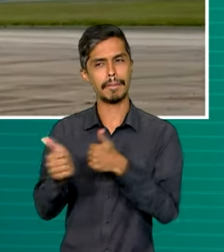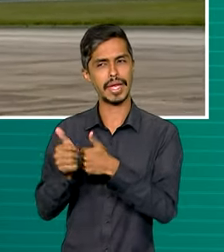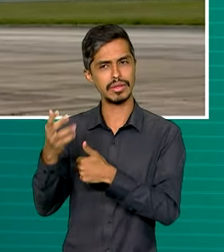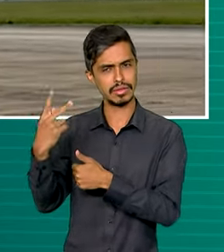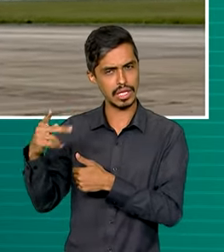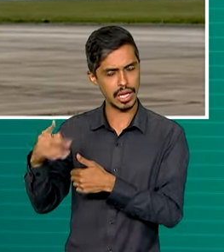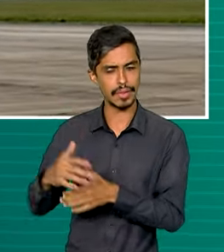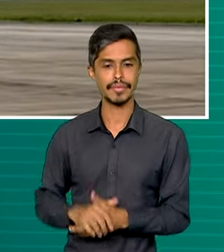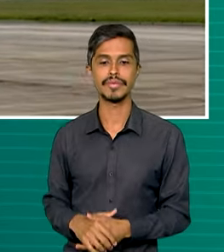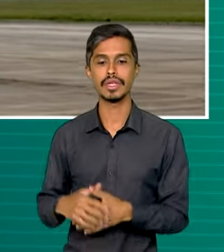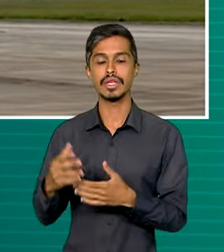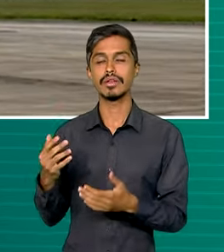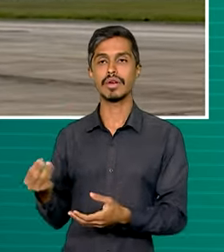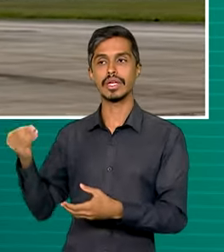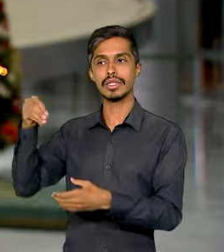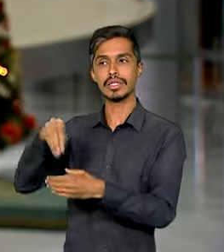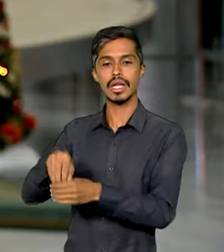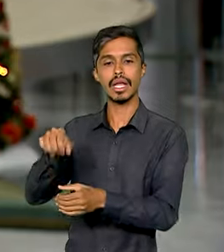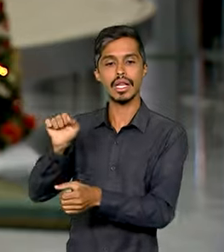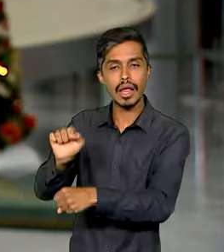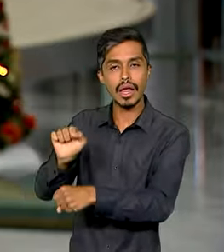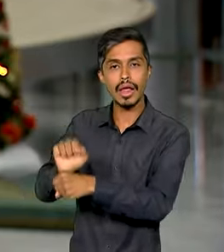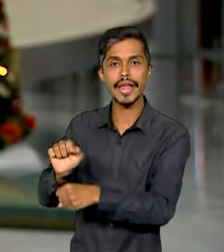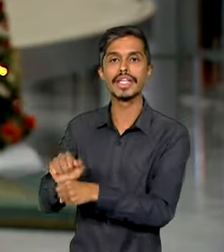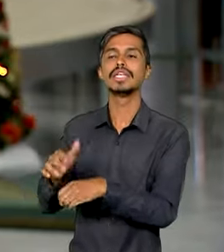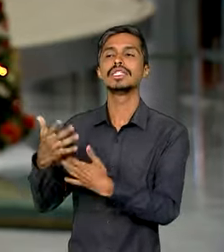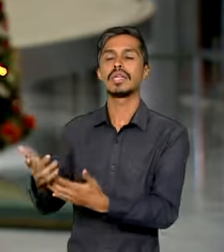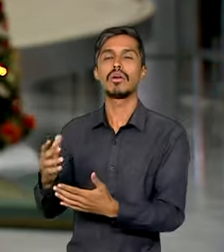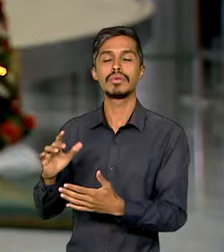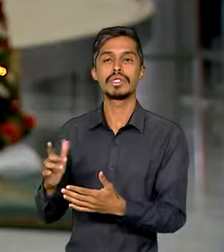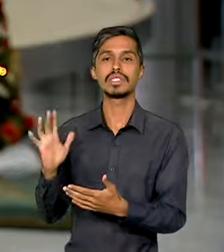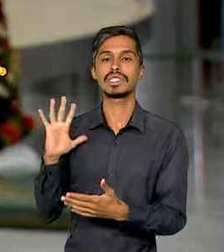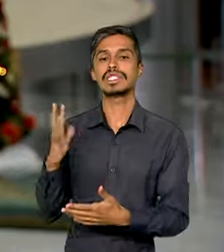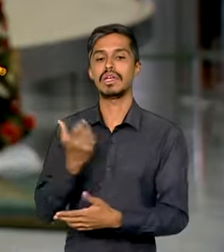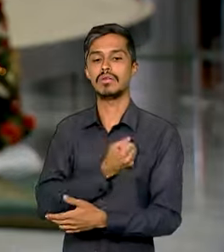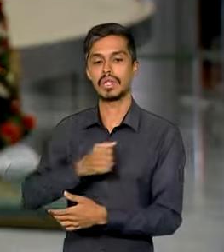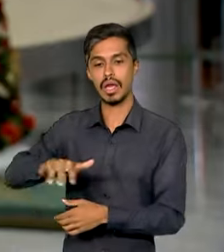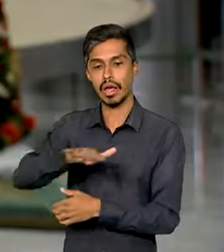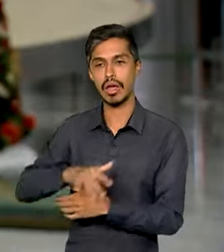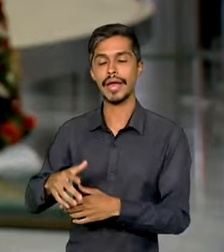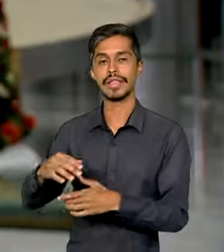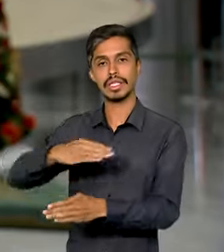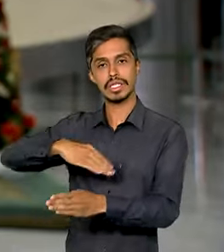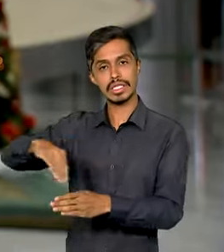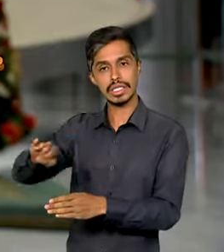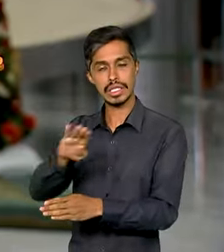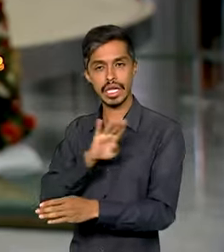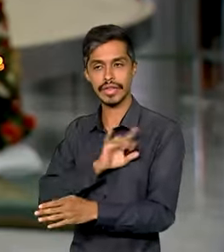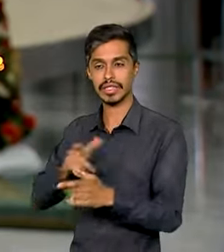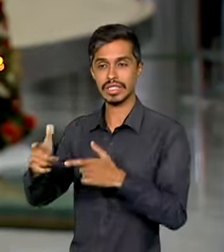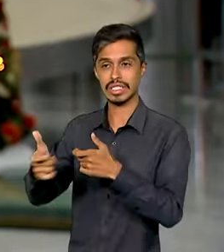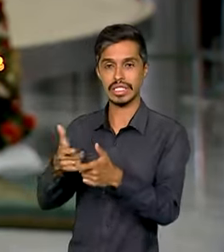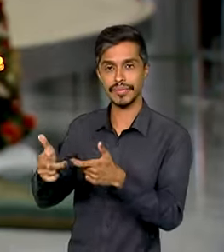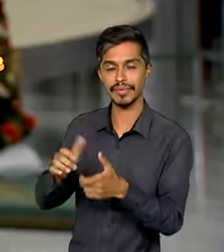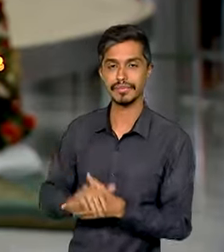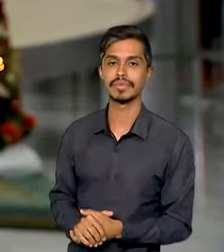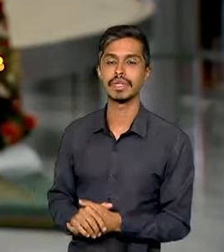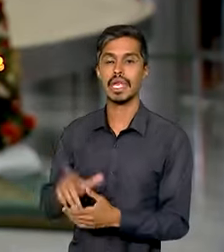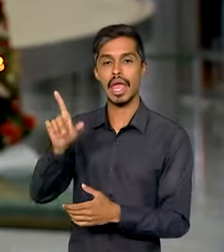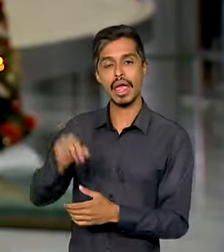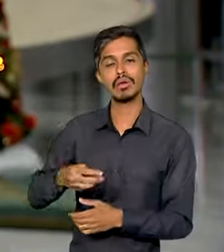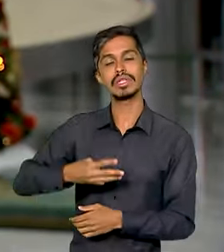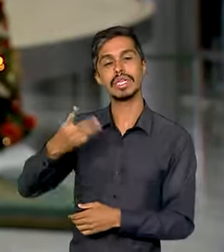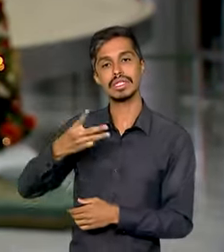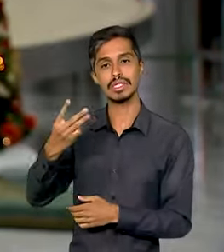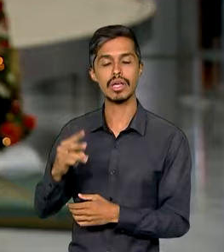brasileiros, estarão aguardando para serem resgatados da zona de conflito no Oriente Médio. Esse é o